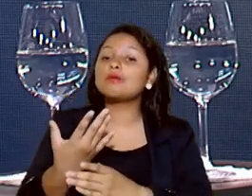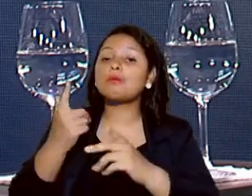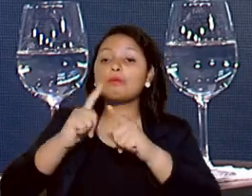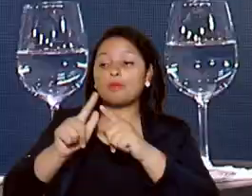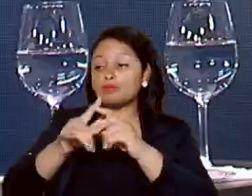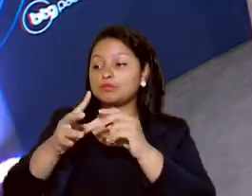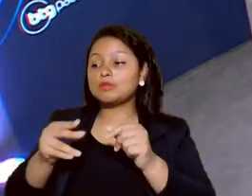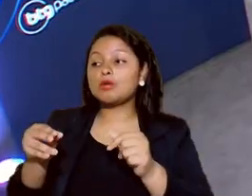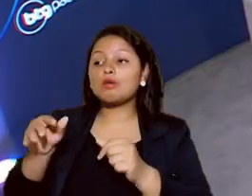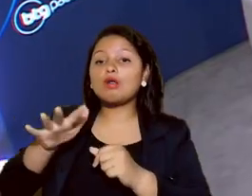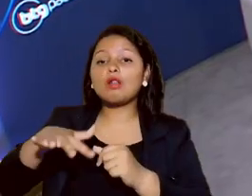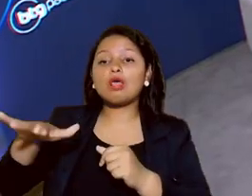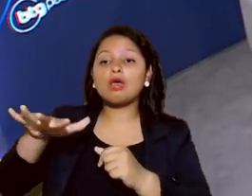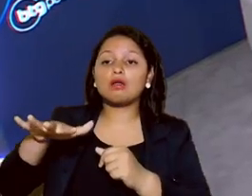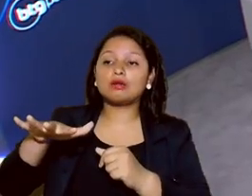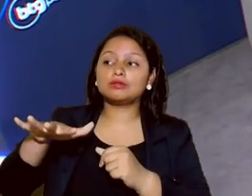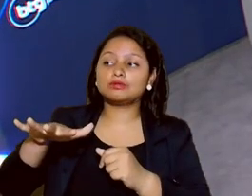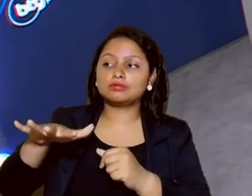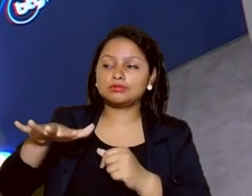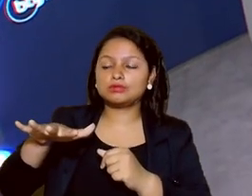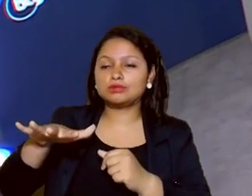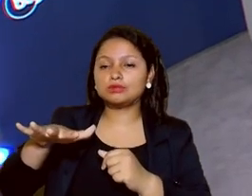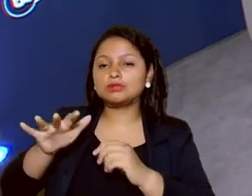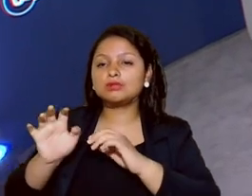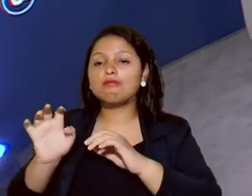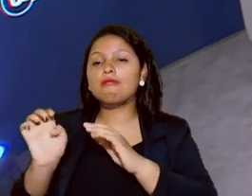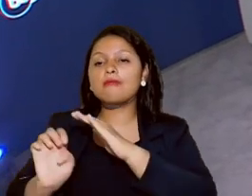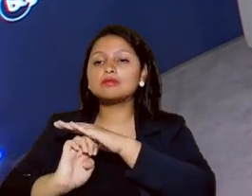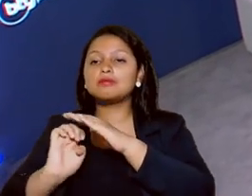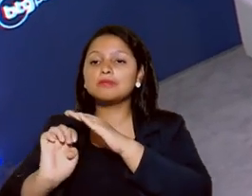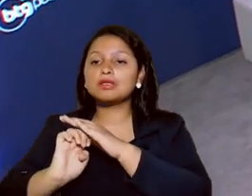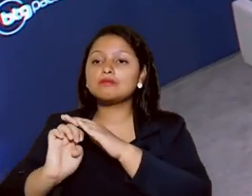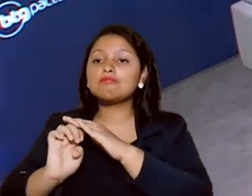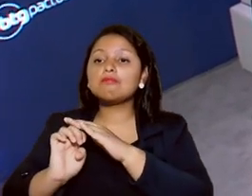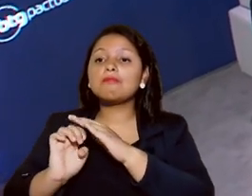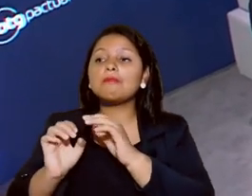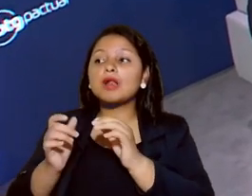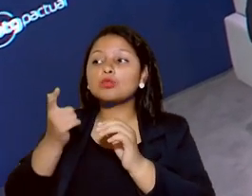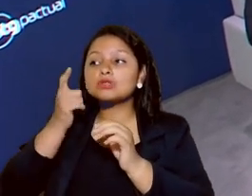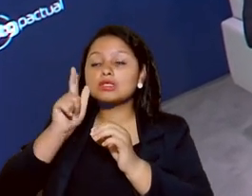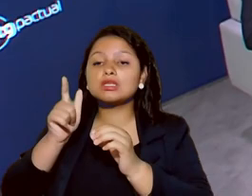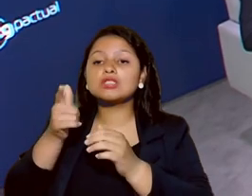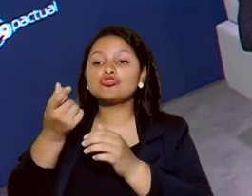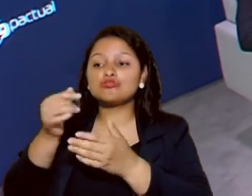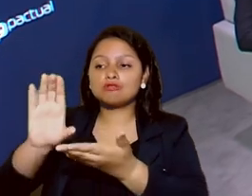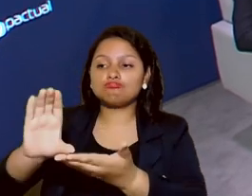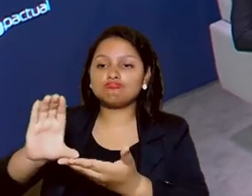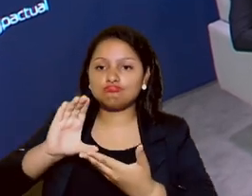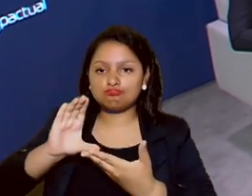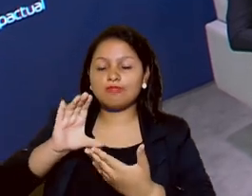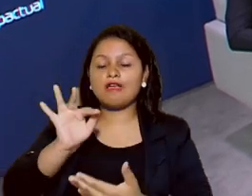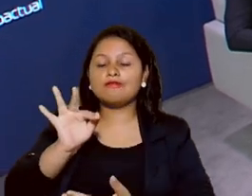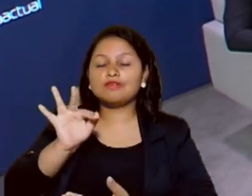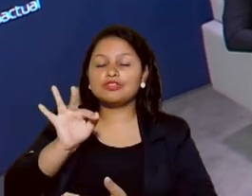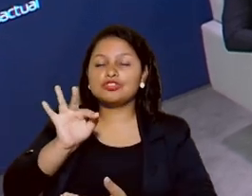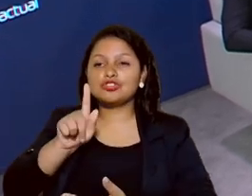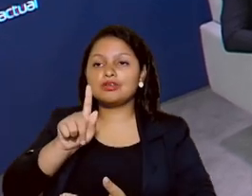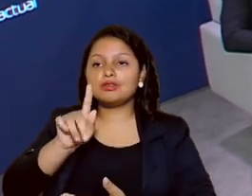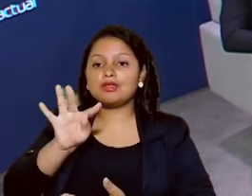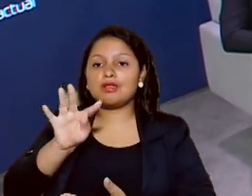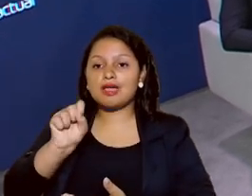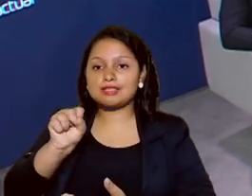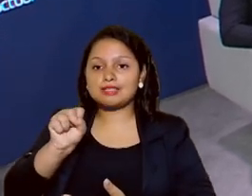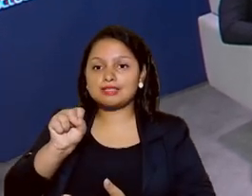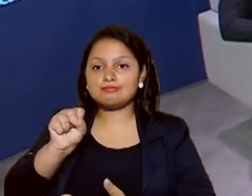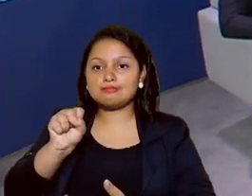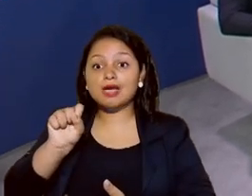para o colaborador das empresas que são nossos clientes para ele antecipar o saque do FGTS a gente fez isso de uma forma muito